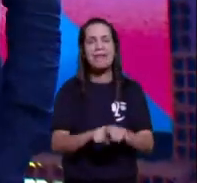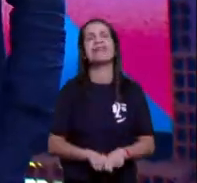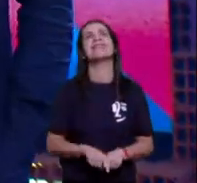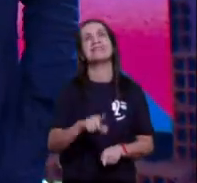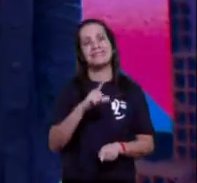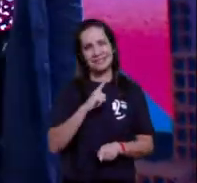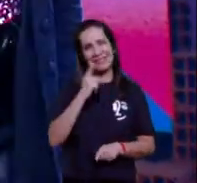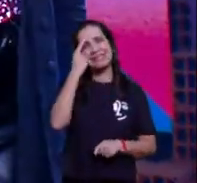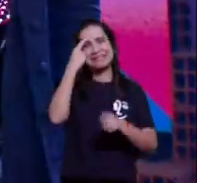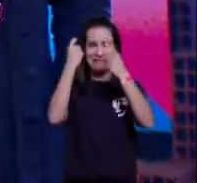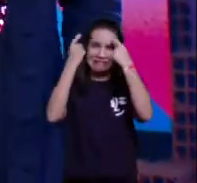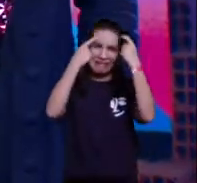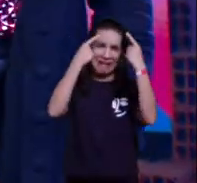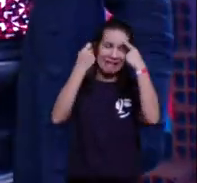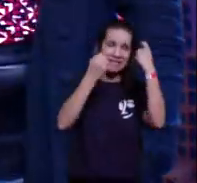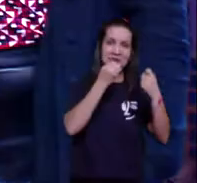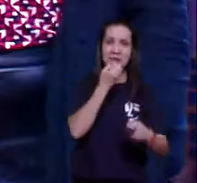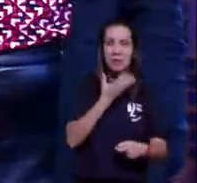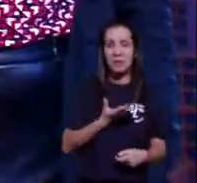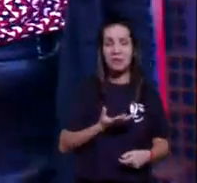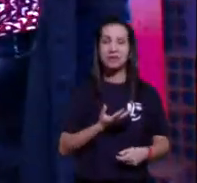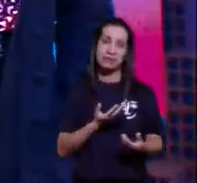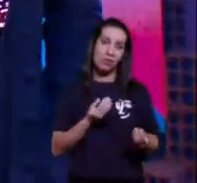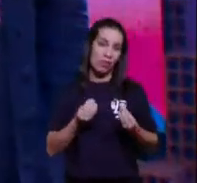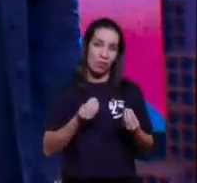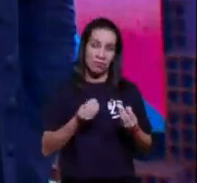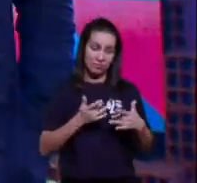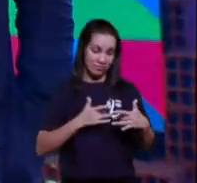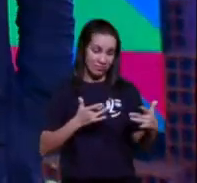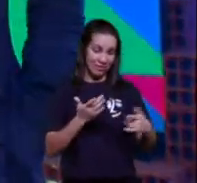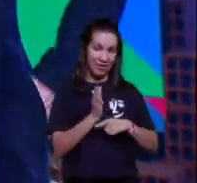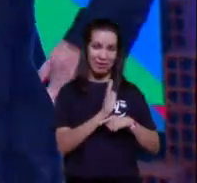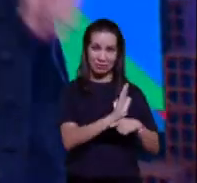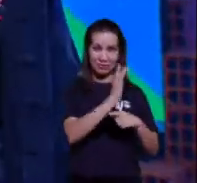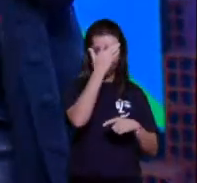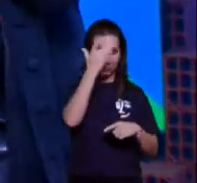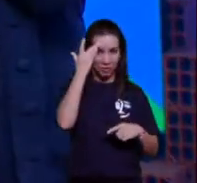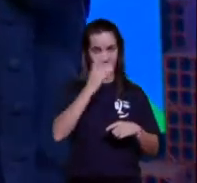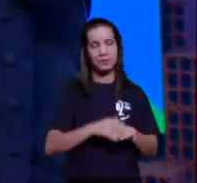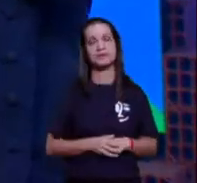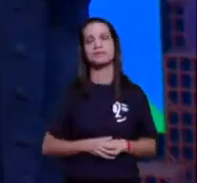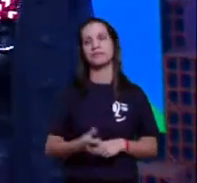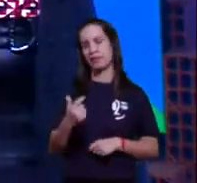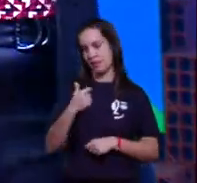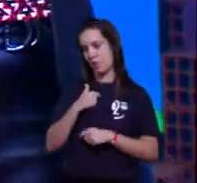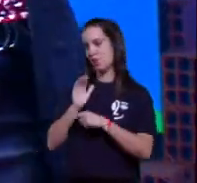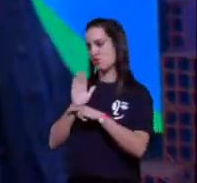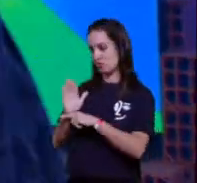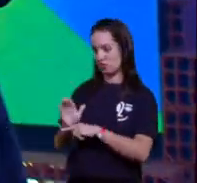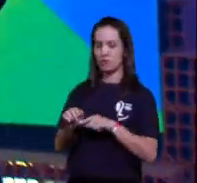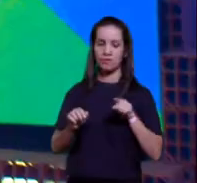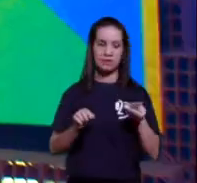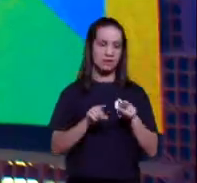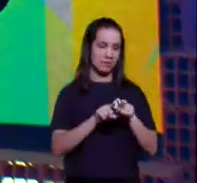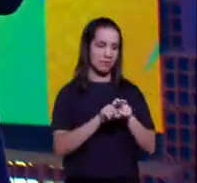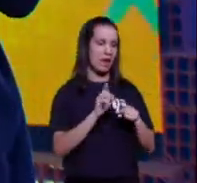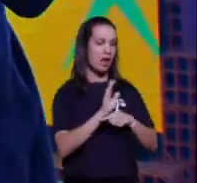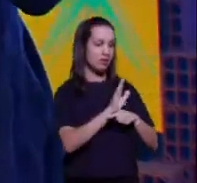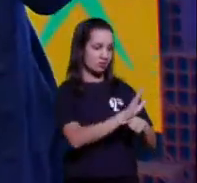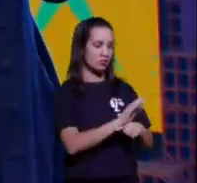boas ideias, como, por exemplo, ajudar os outros. Eu ajudo, você ajuda, eu tenho Embaixada